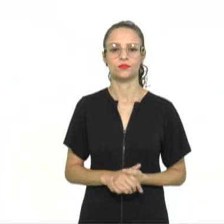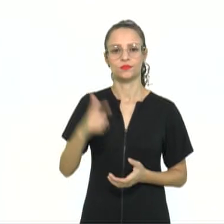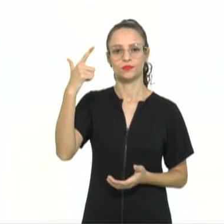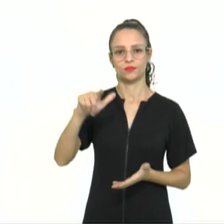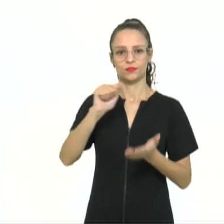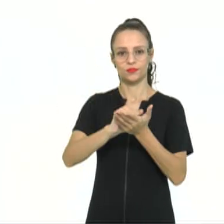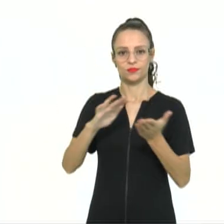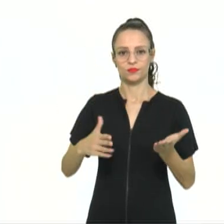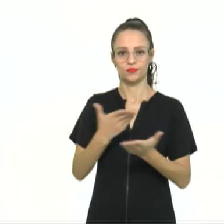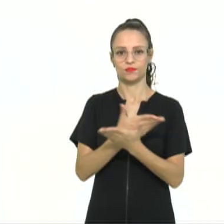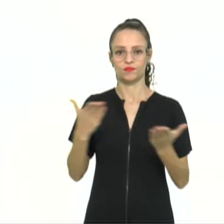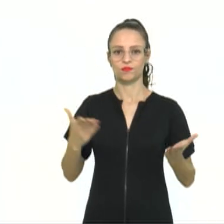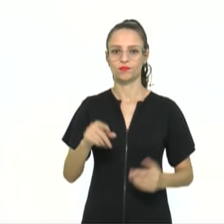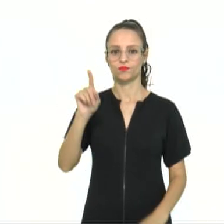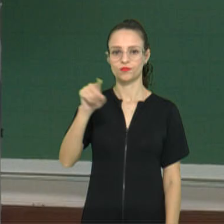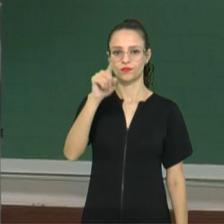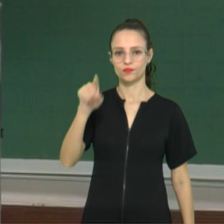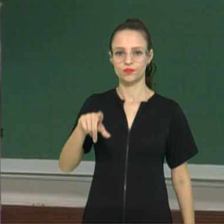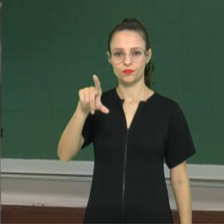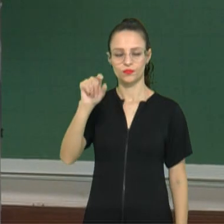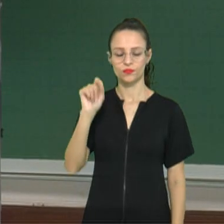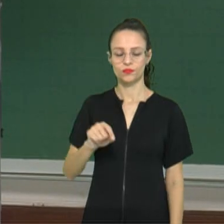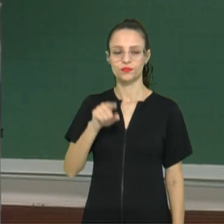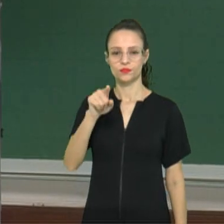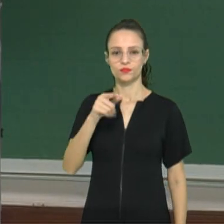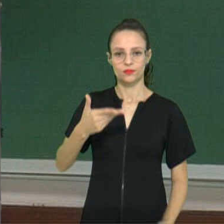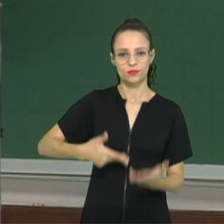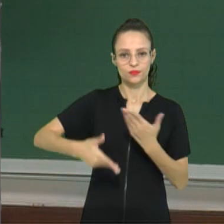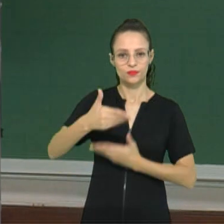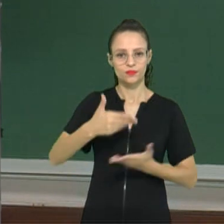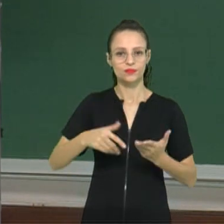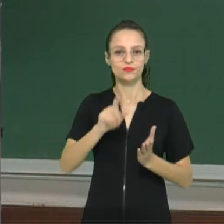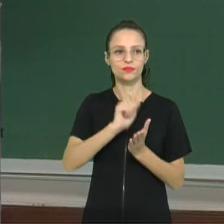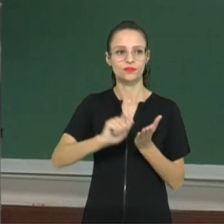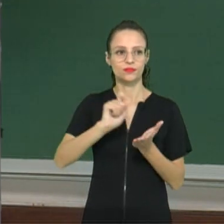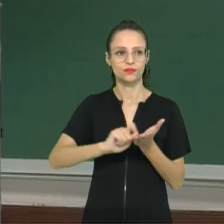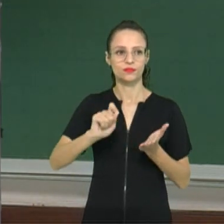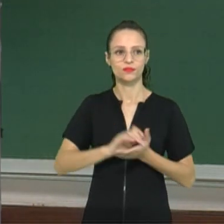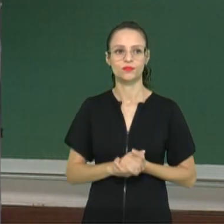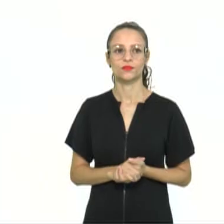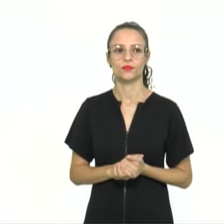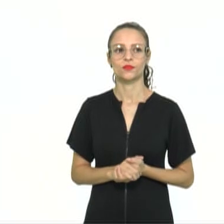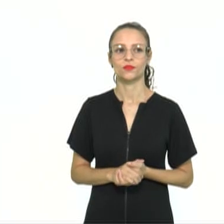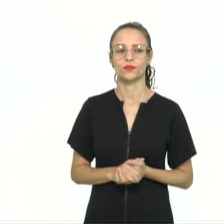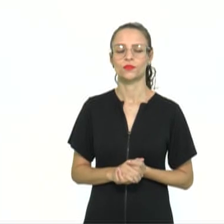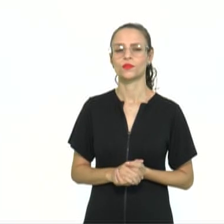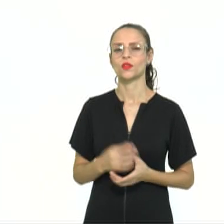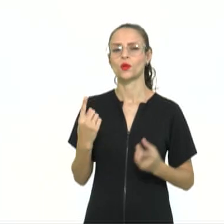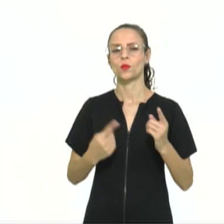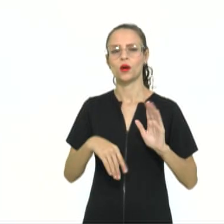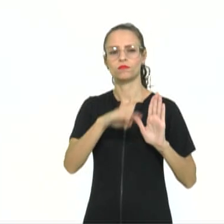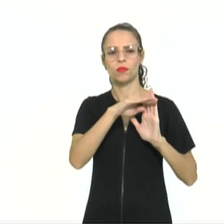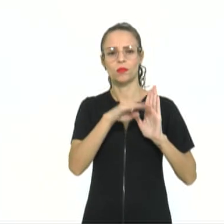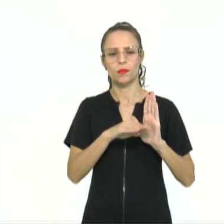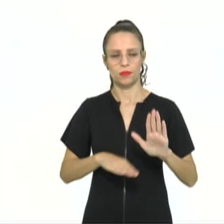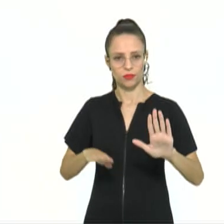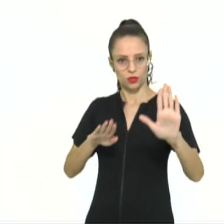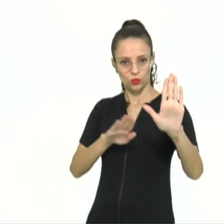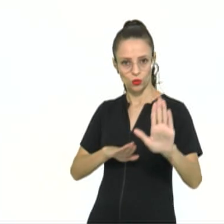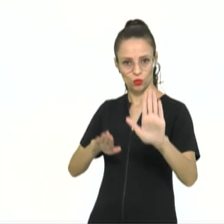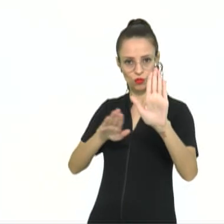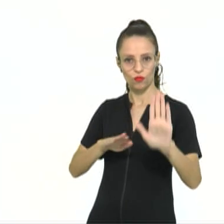um exercício, dessa vez exercício objetivo, faz a sua interação, faz as suas anotações. Qual das modalidades de Kung